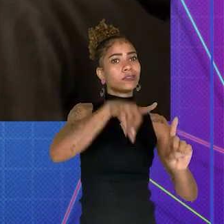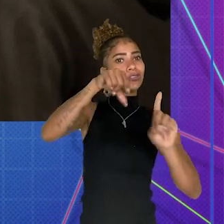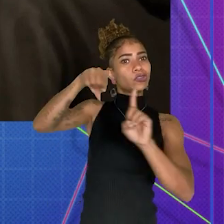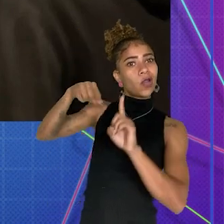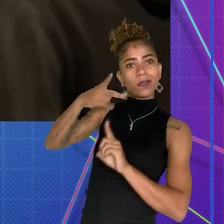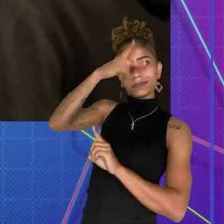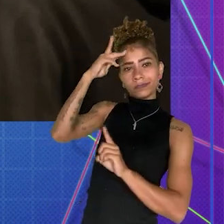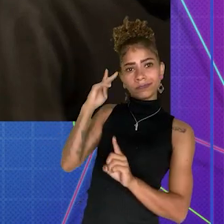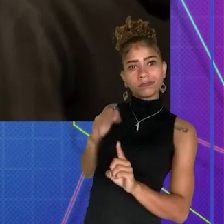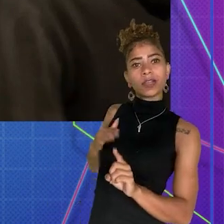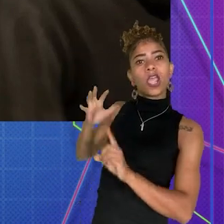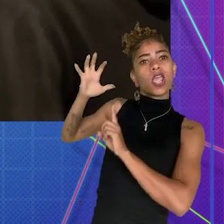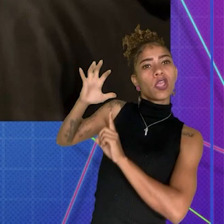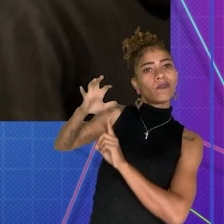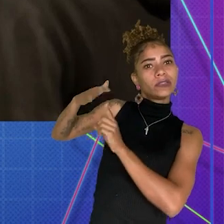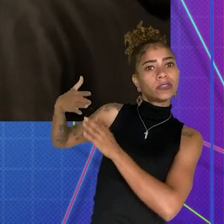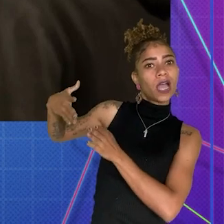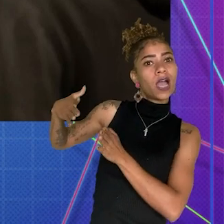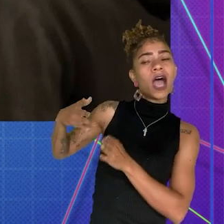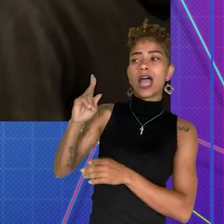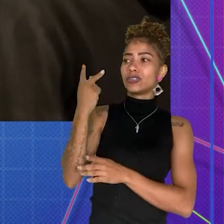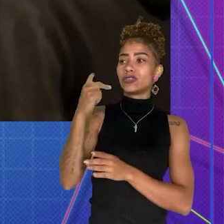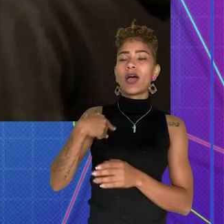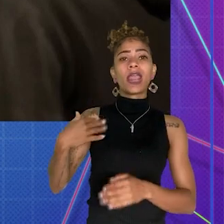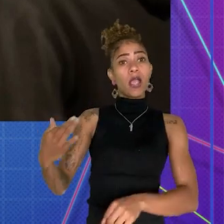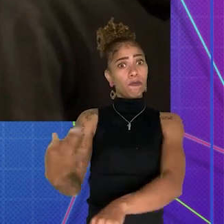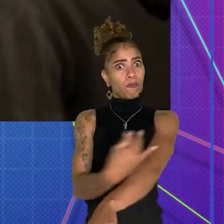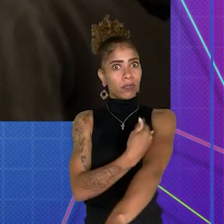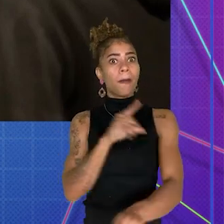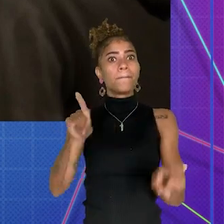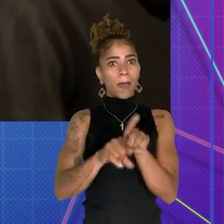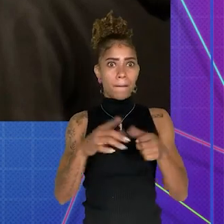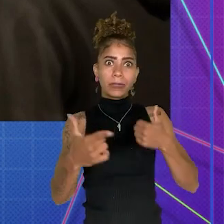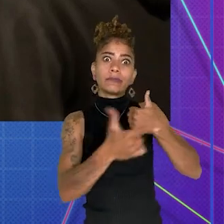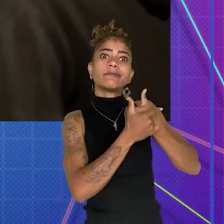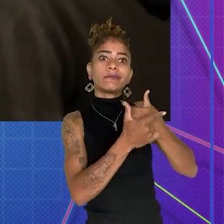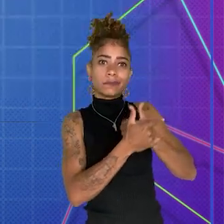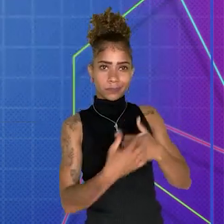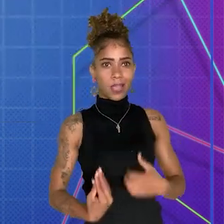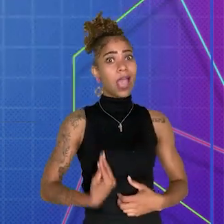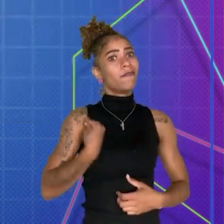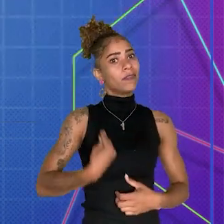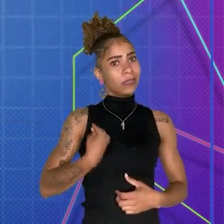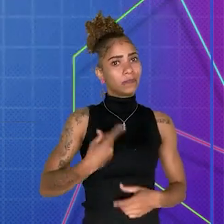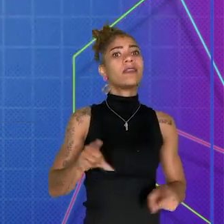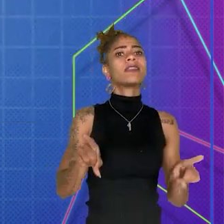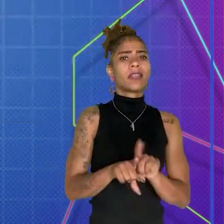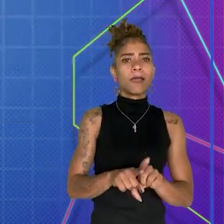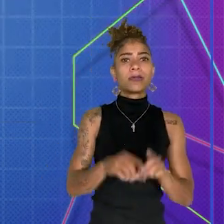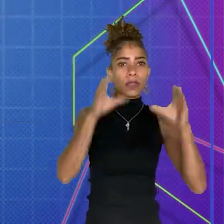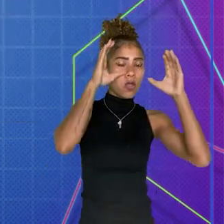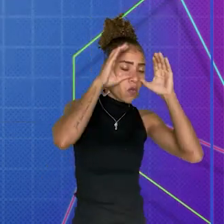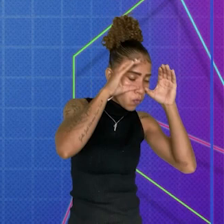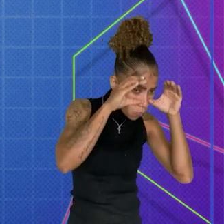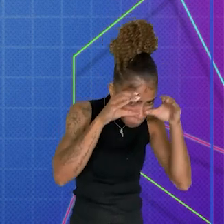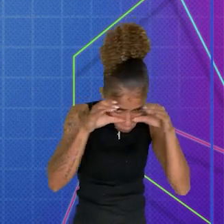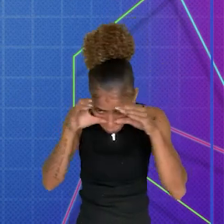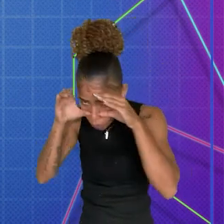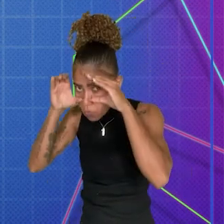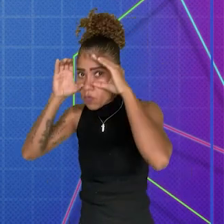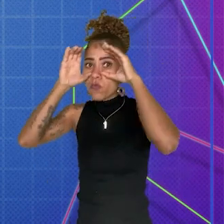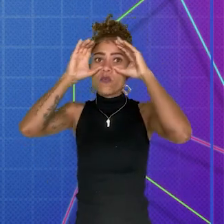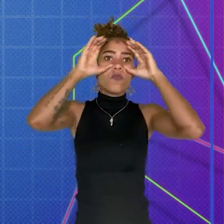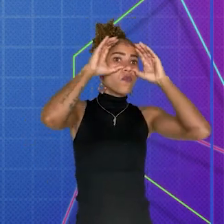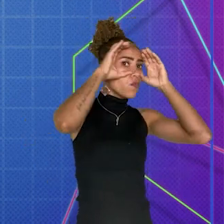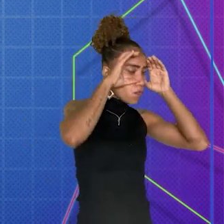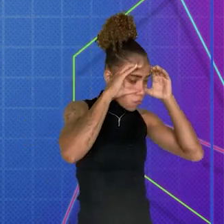Killer. As escolhas do jogador afetam o rumo da história e a sobrevivência dos personagens. Ainda tem os jogos de realidade virtual.